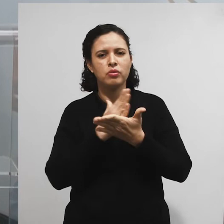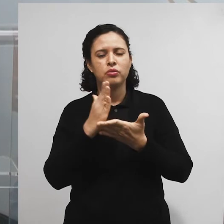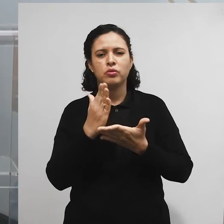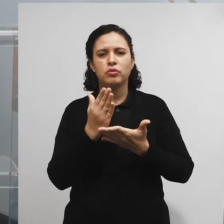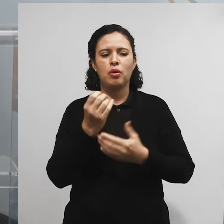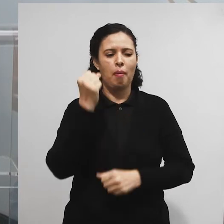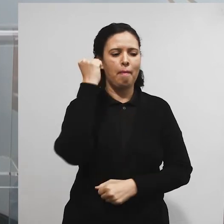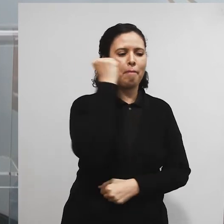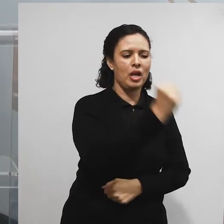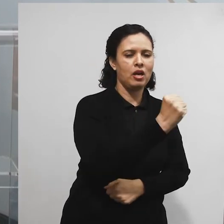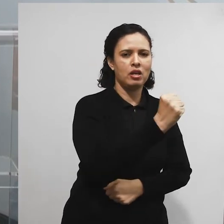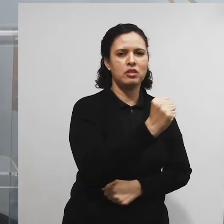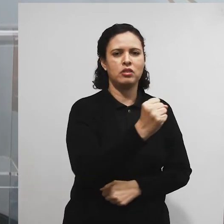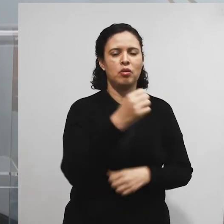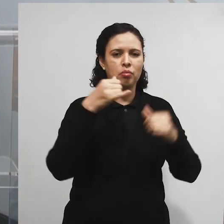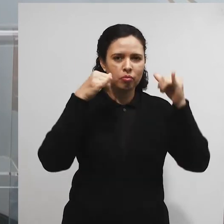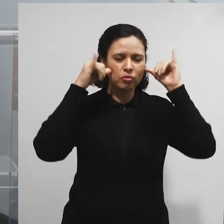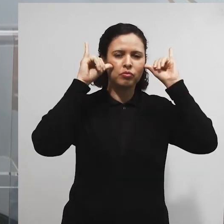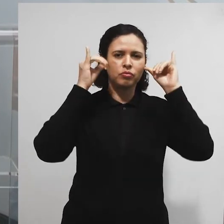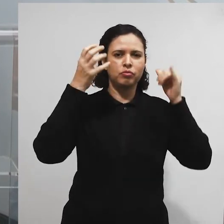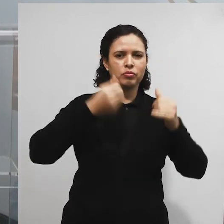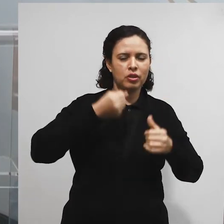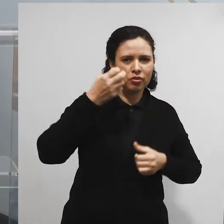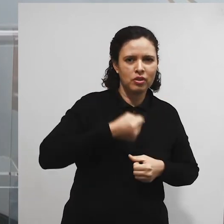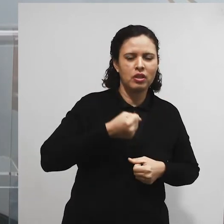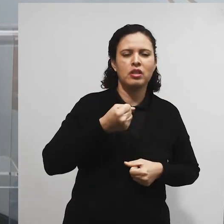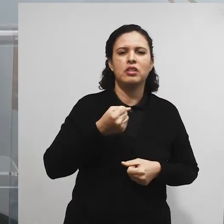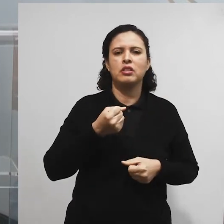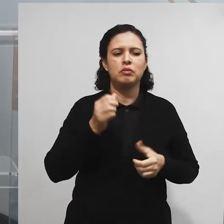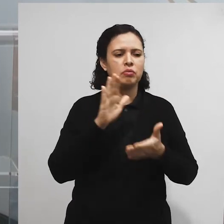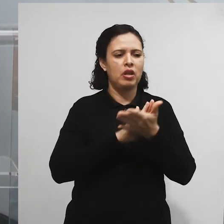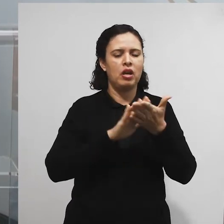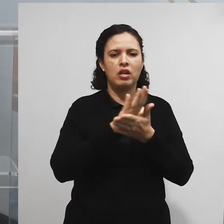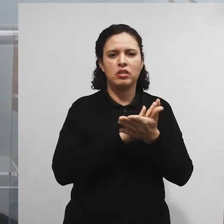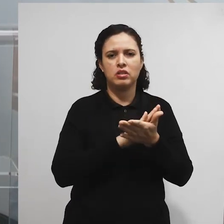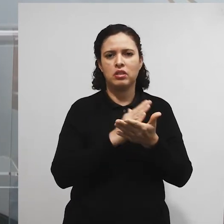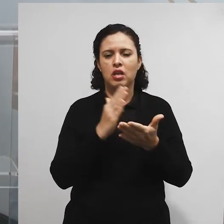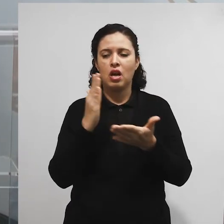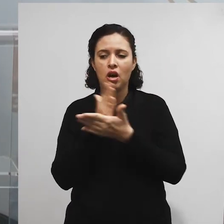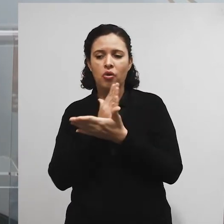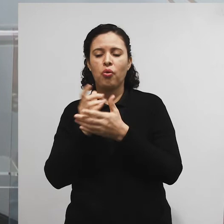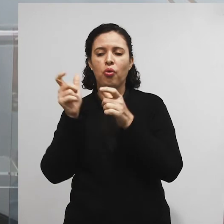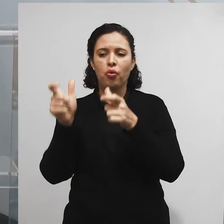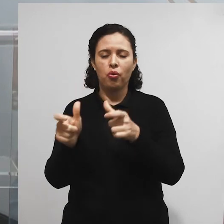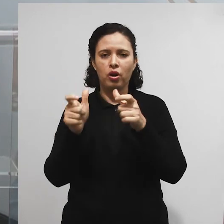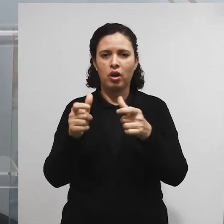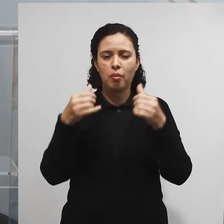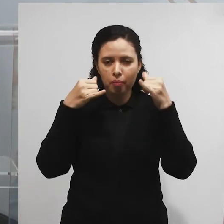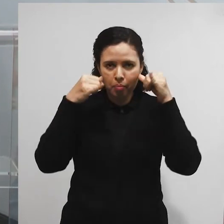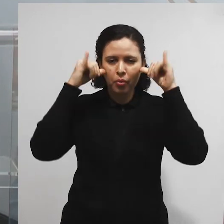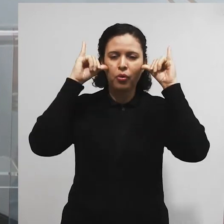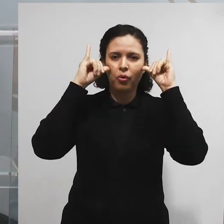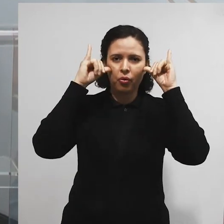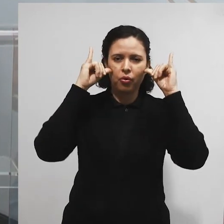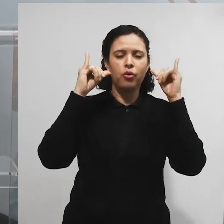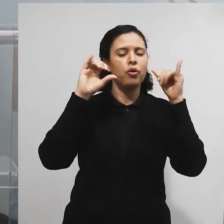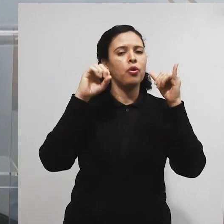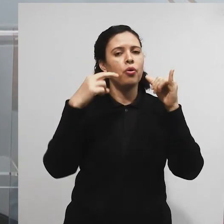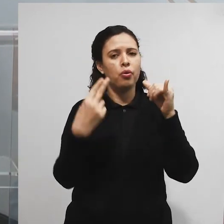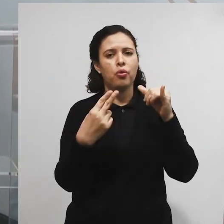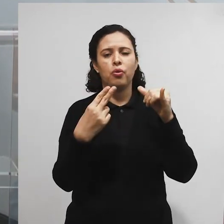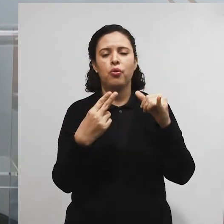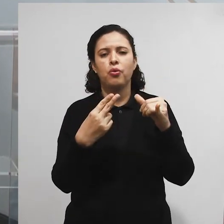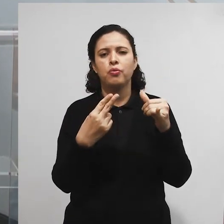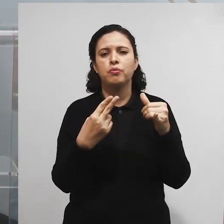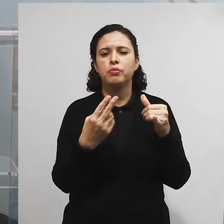não matam uma vaca para comer? Por que algumas regiões do planeta os indivíduos engordam e matam cachorros para